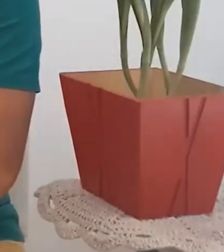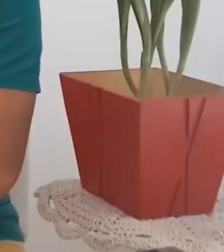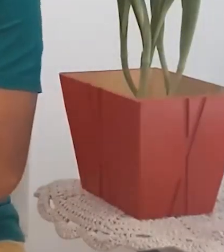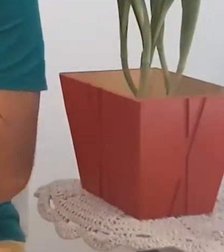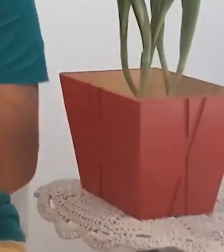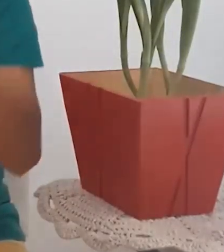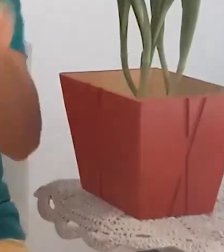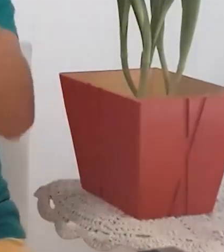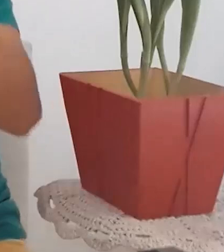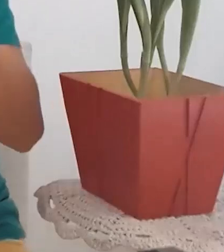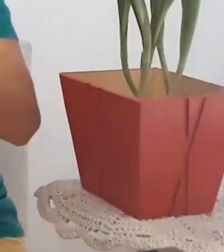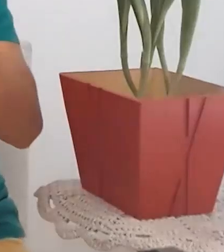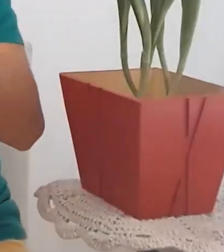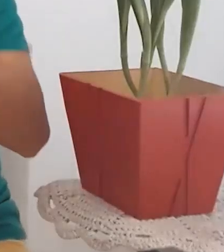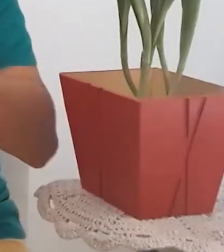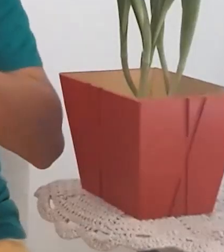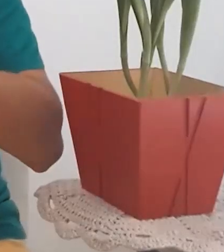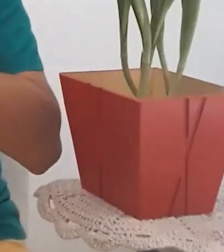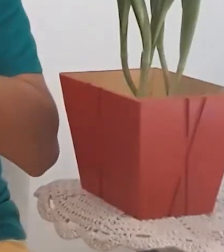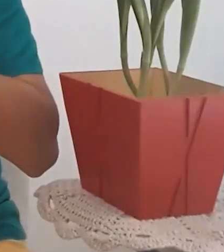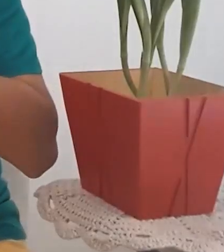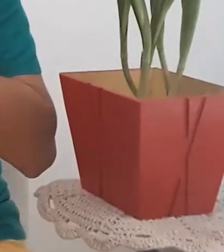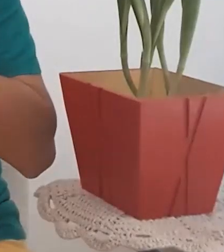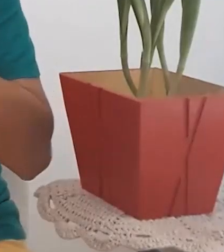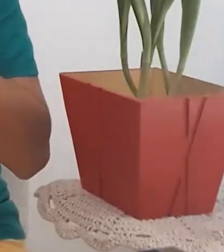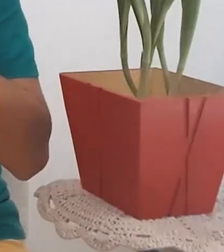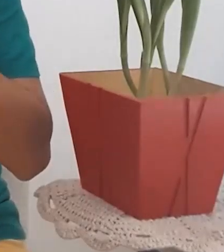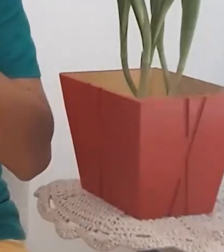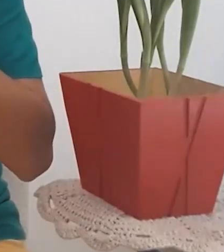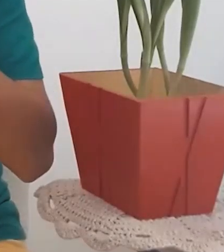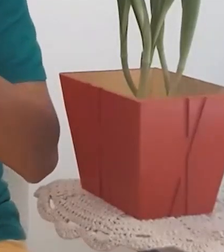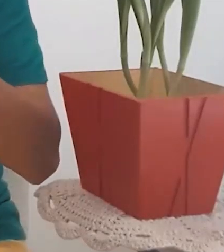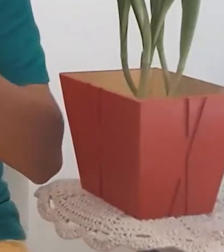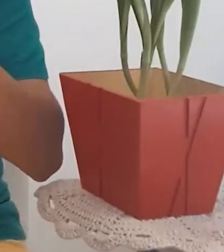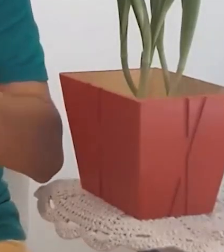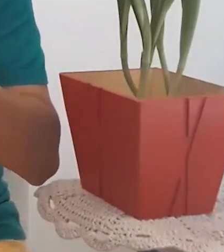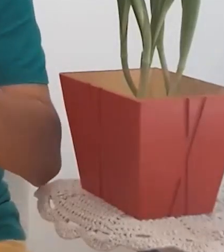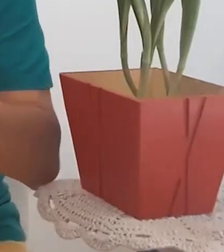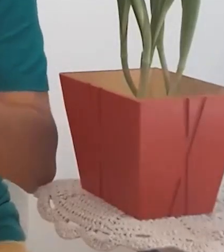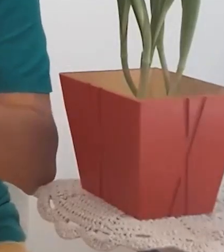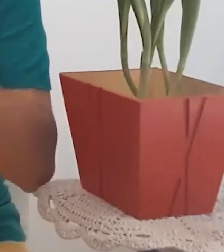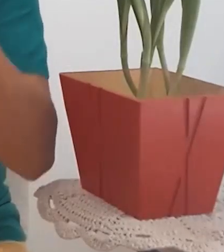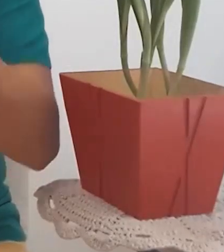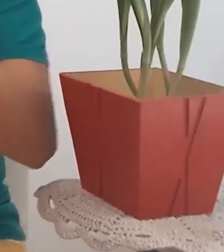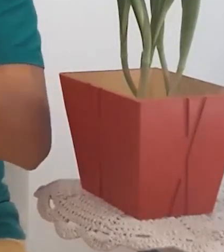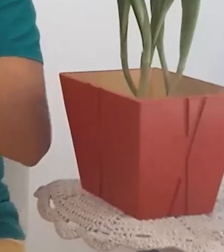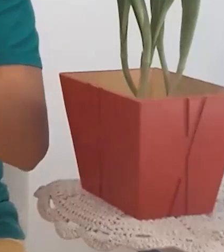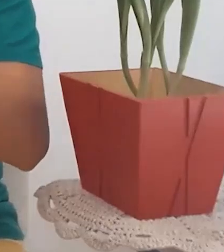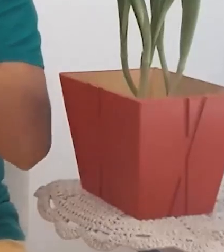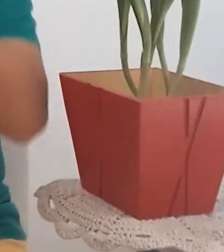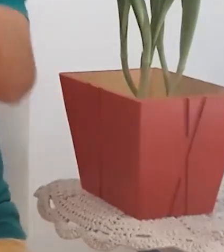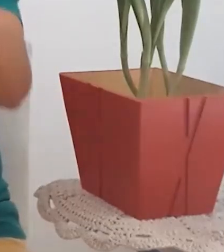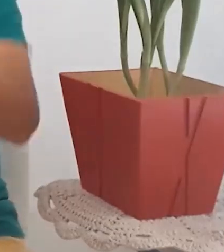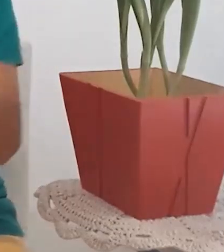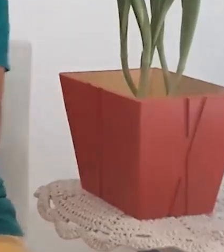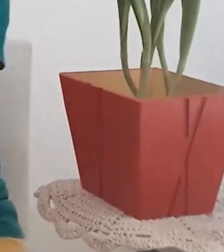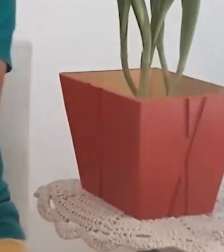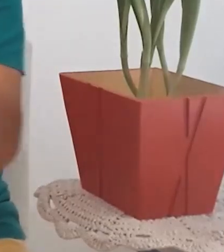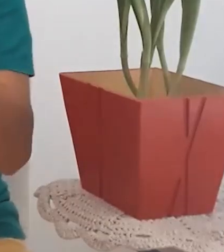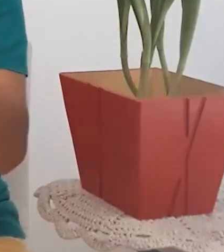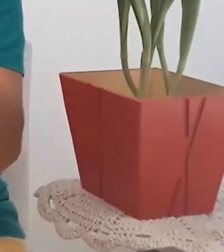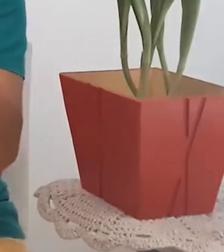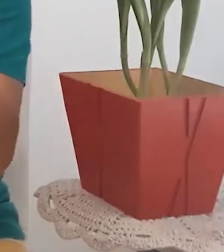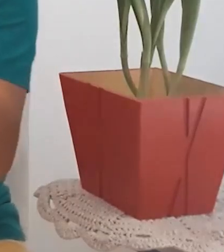Conhecem, né? Vocês aí de casa também devem conhecer. É fácil. Então, precisa o quê? Precisa pegar